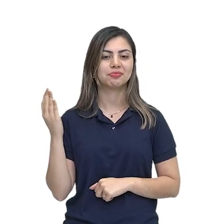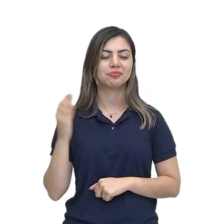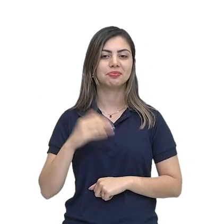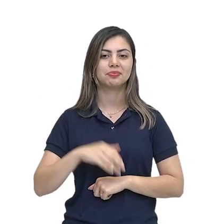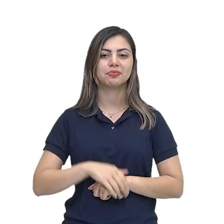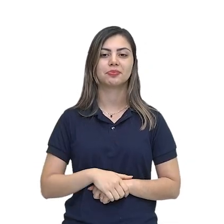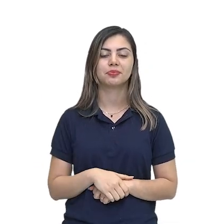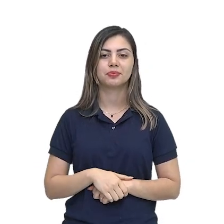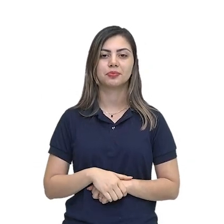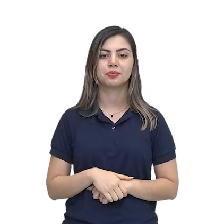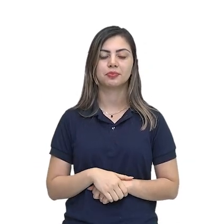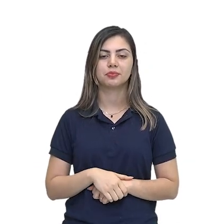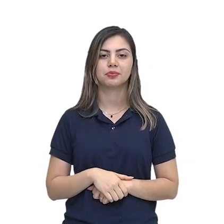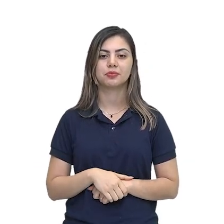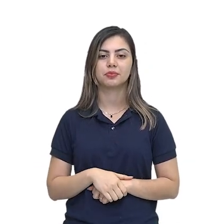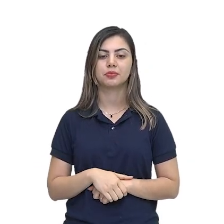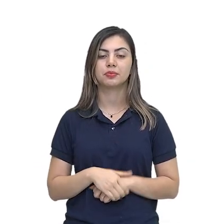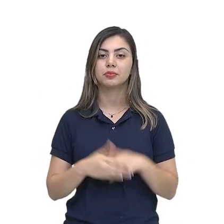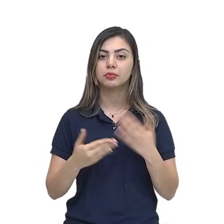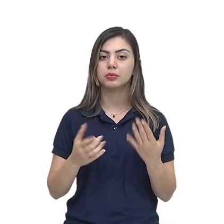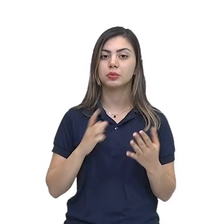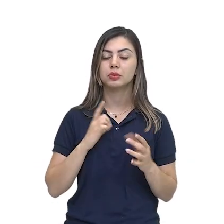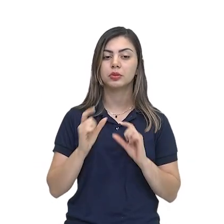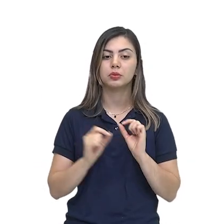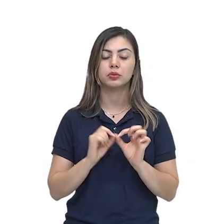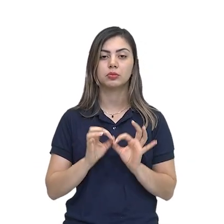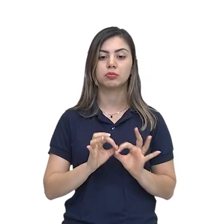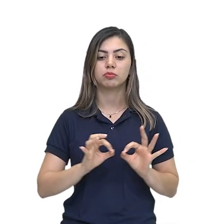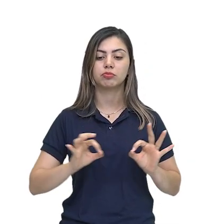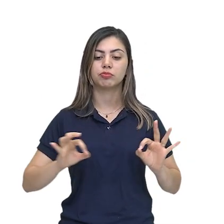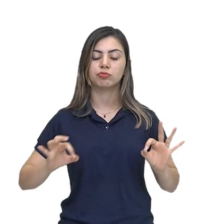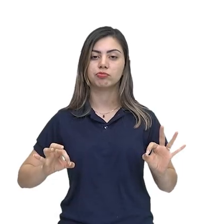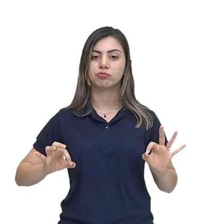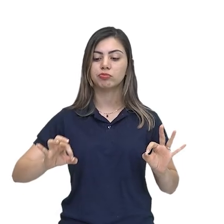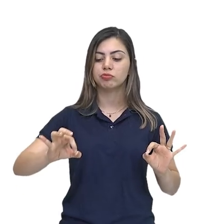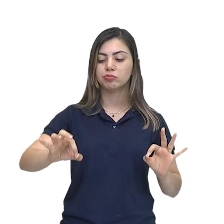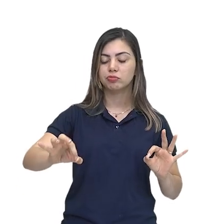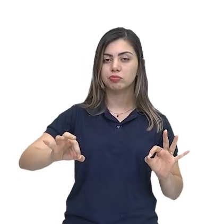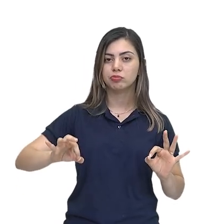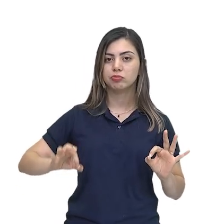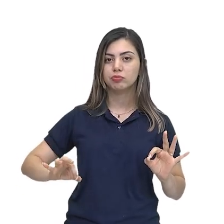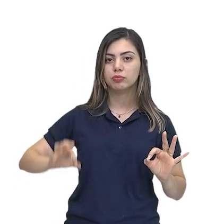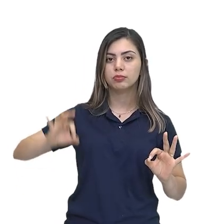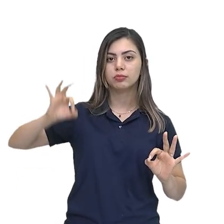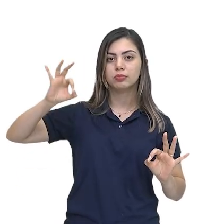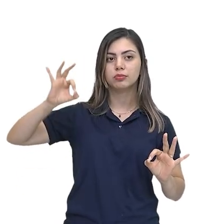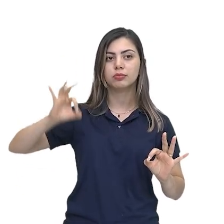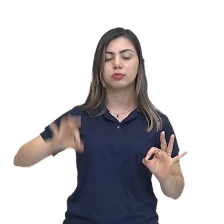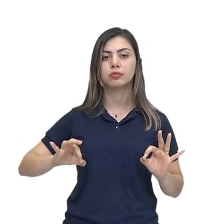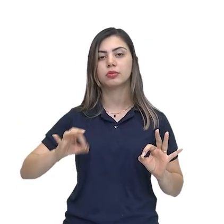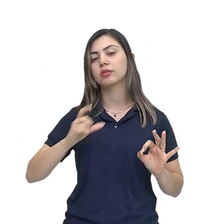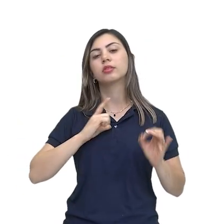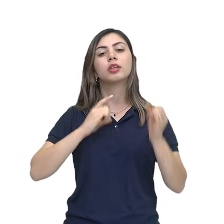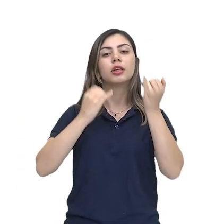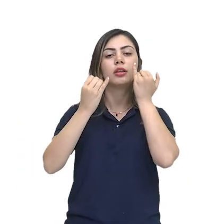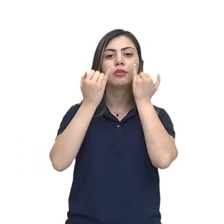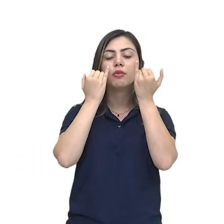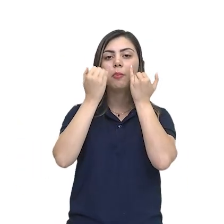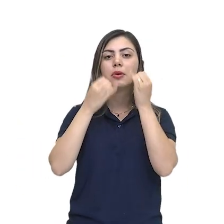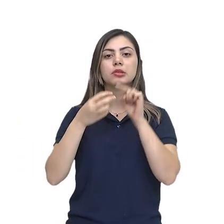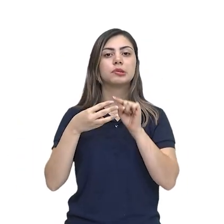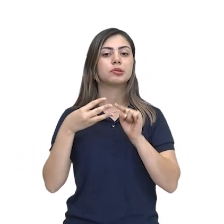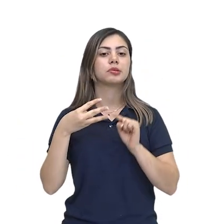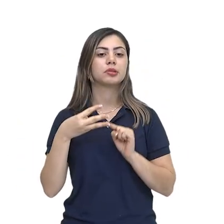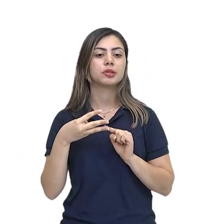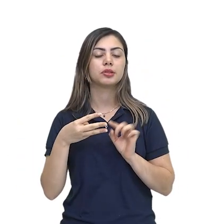Então, eu tenho comprimento, eu tenho largura e eu tenho a altura, olha. Então, está